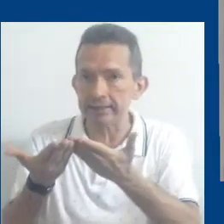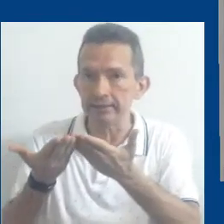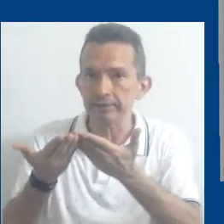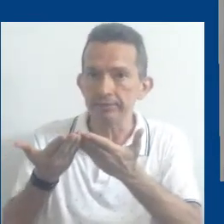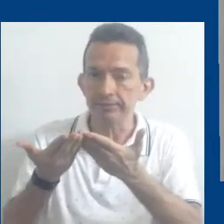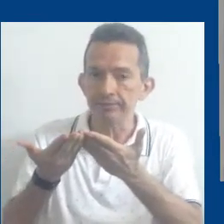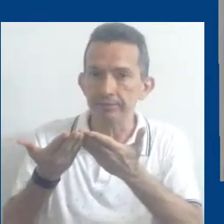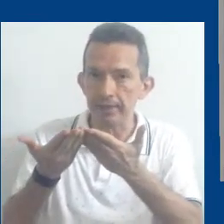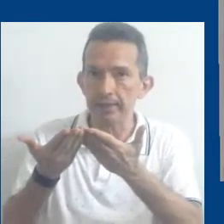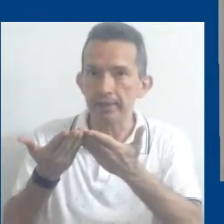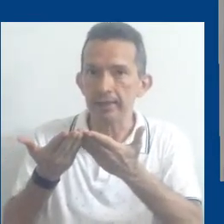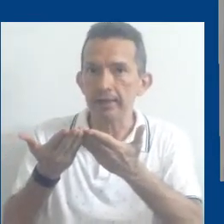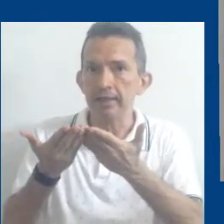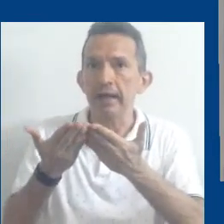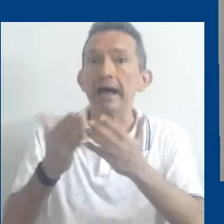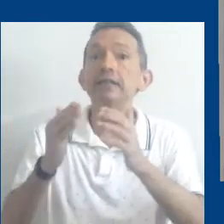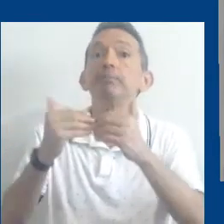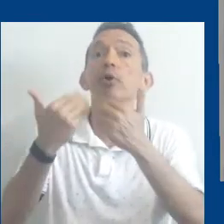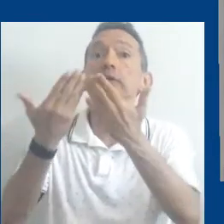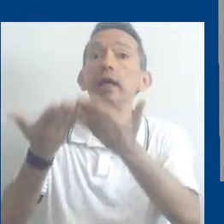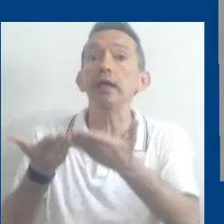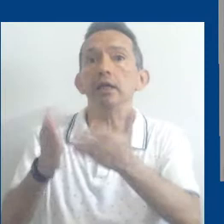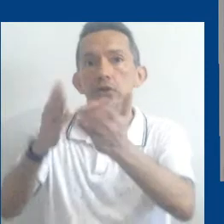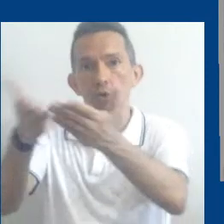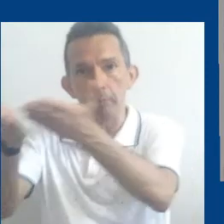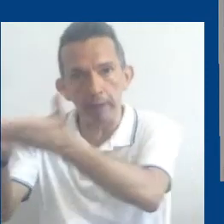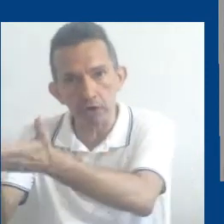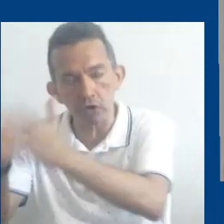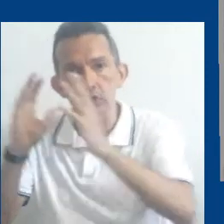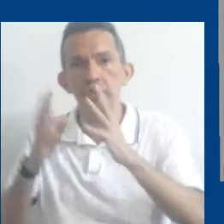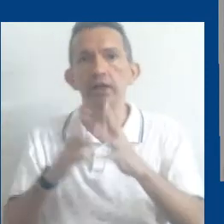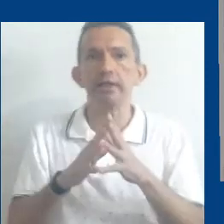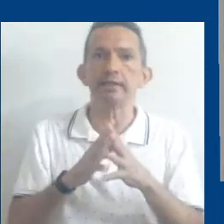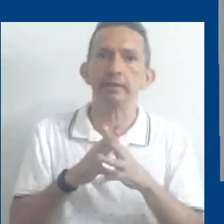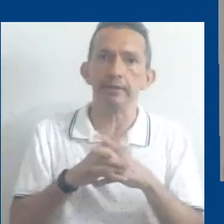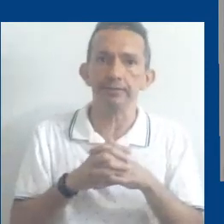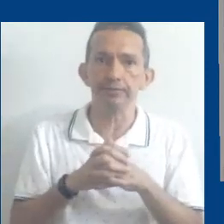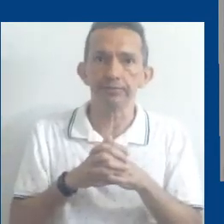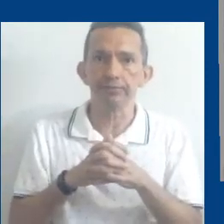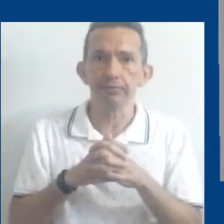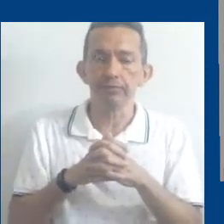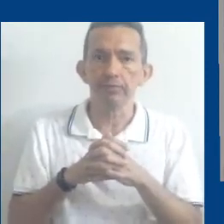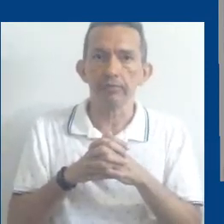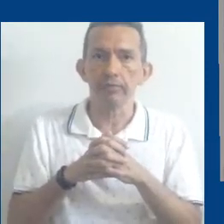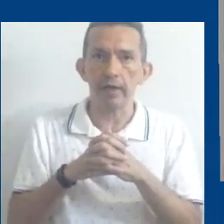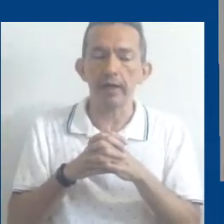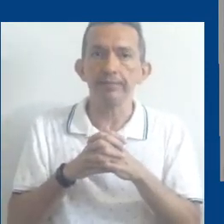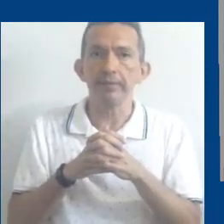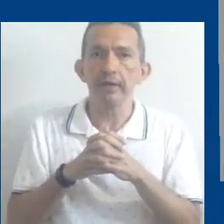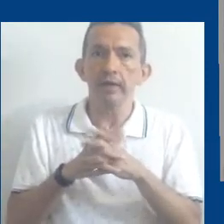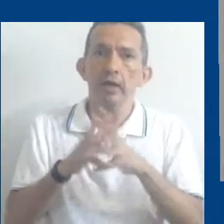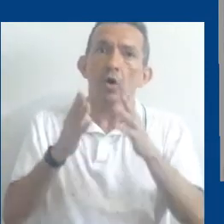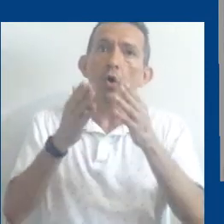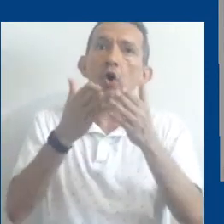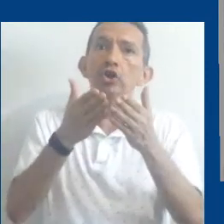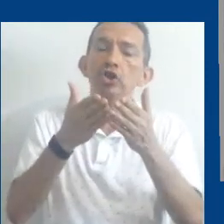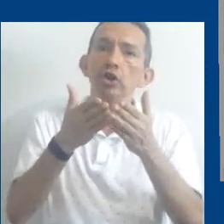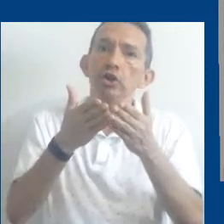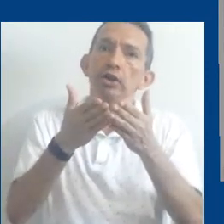empacotadas, né, as proteínas do complexo golgiense, tá?